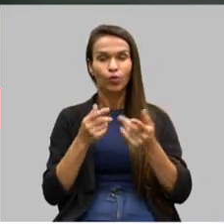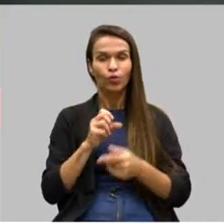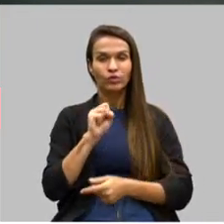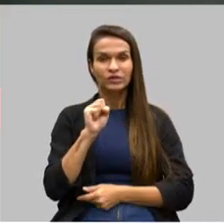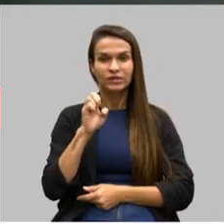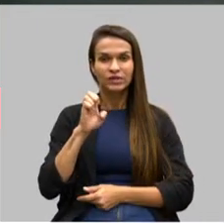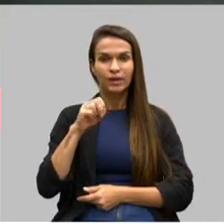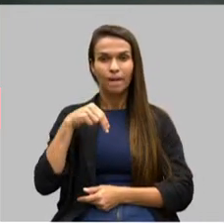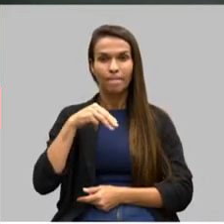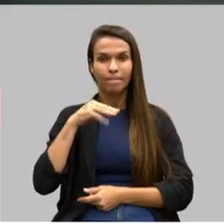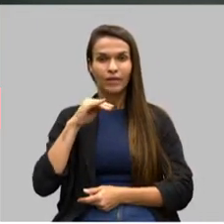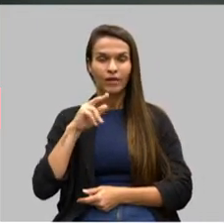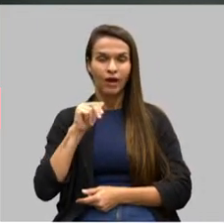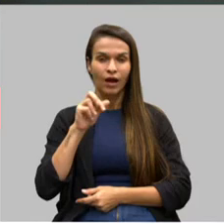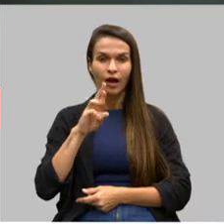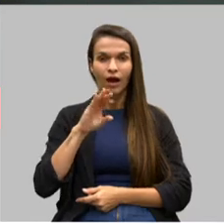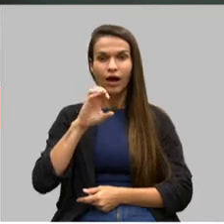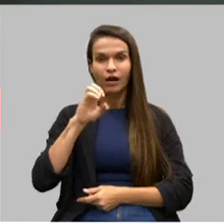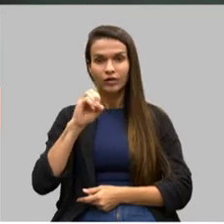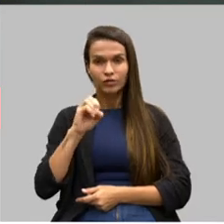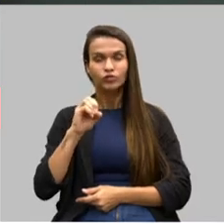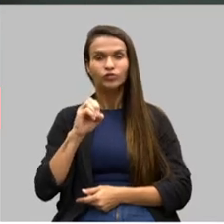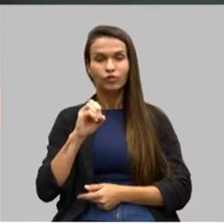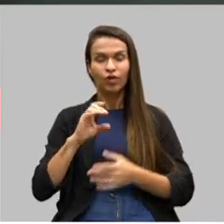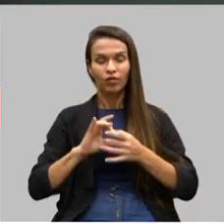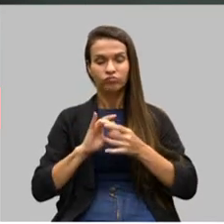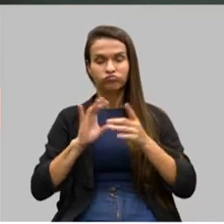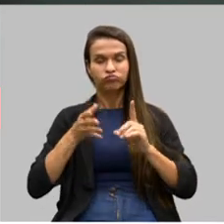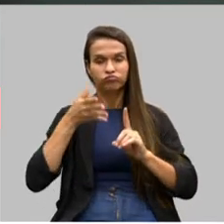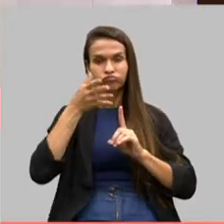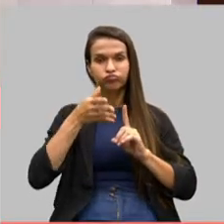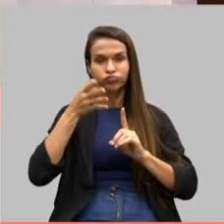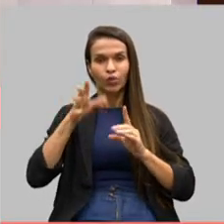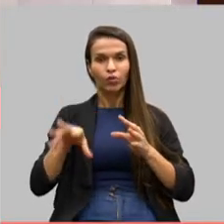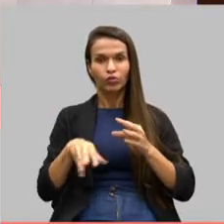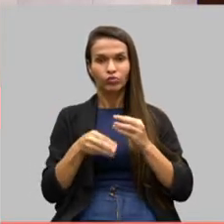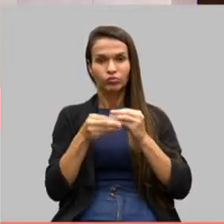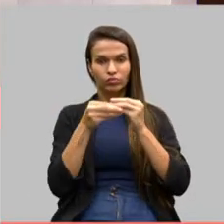Fique à vontade para também fazer os seus comentários.